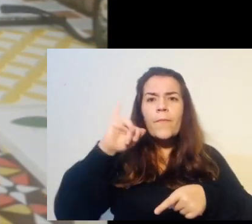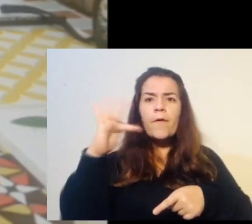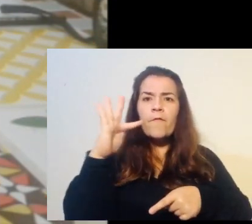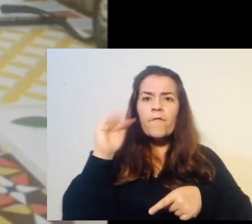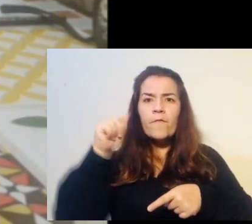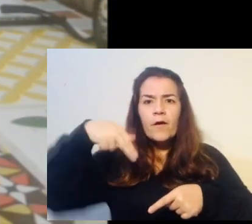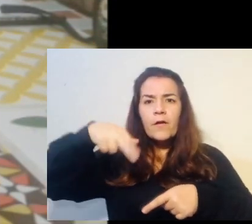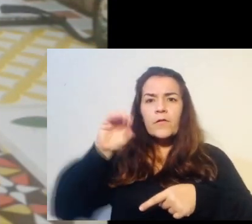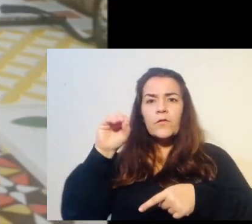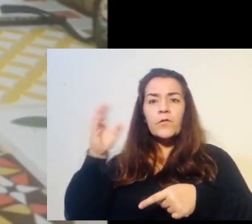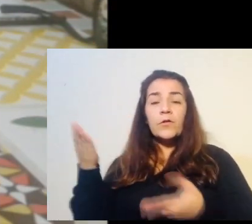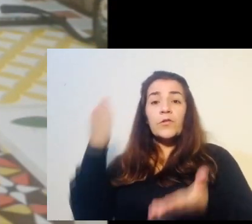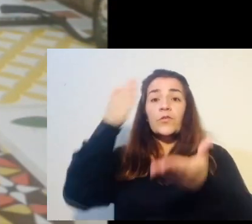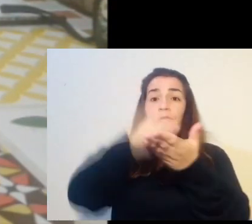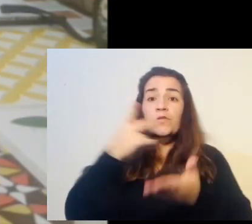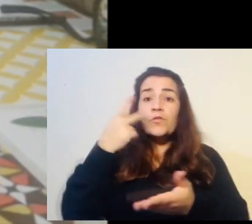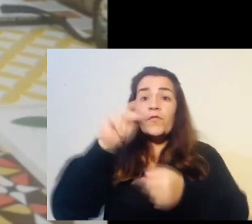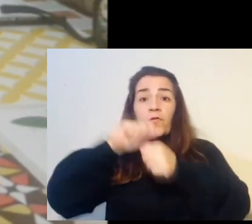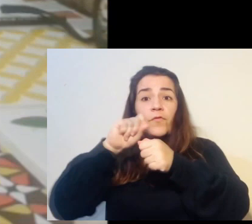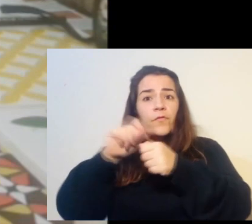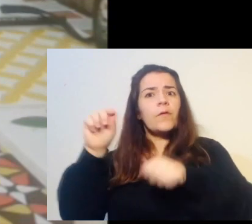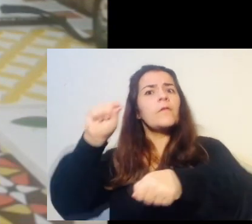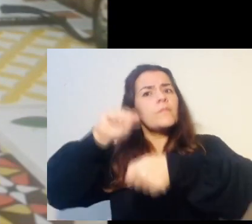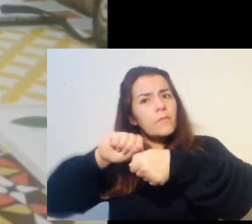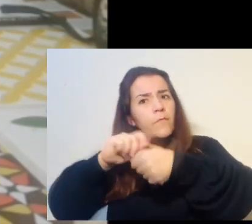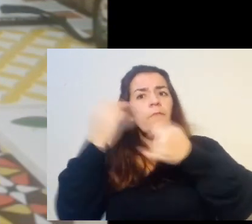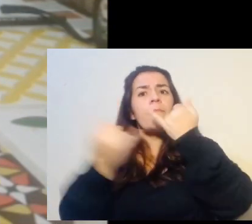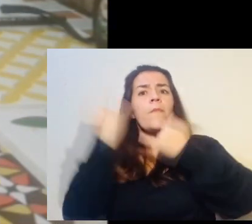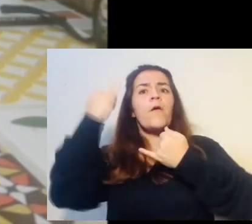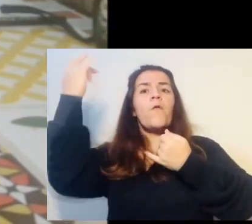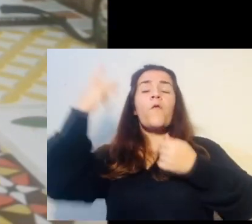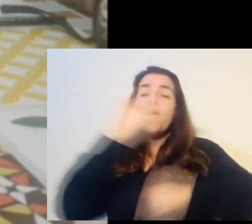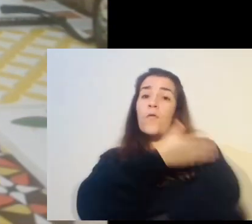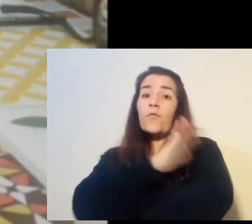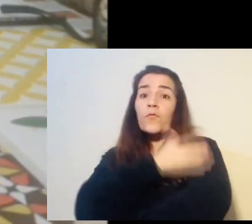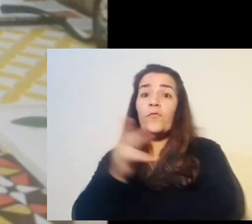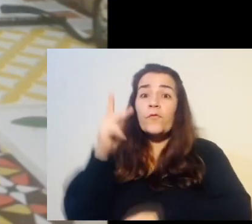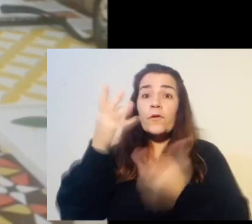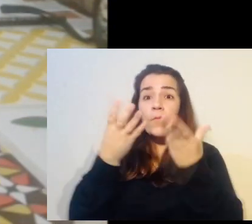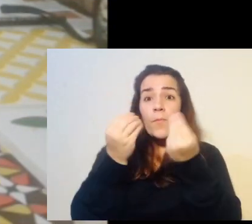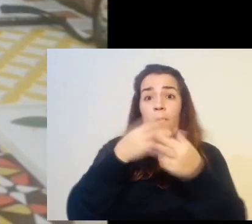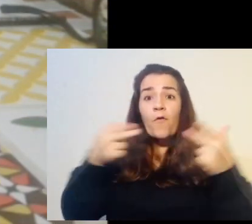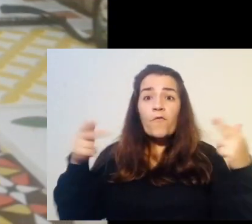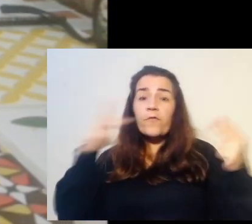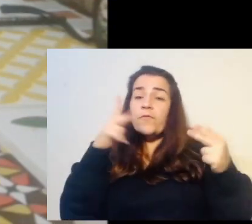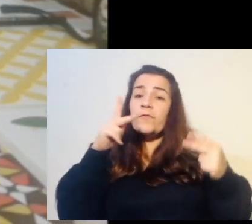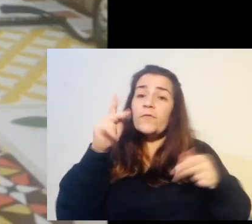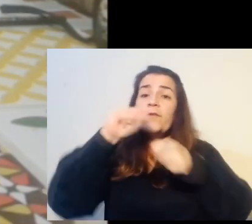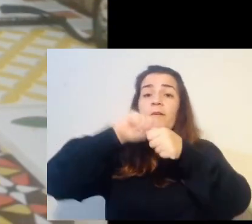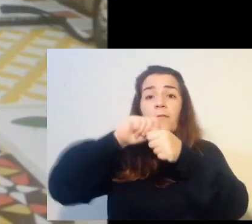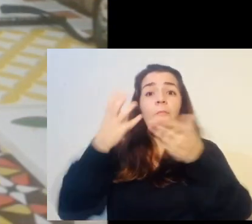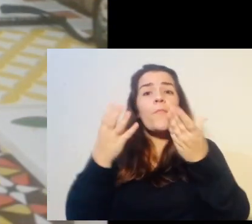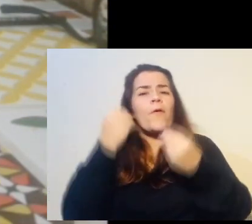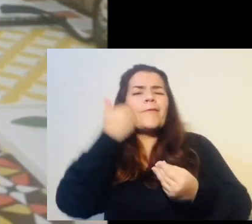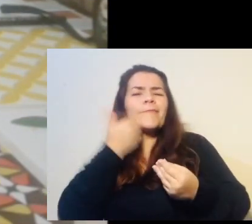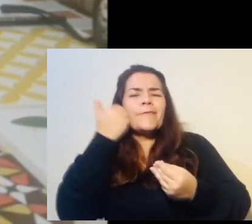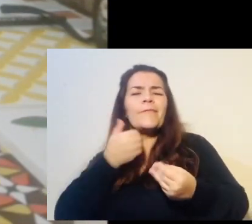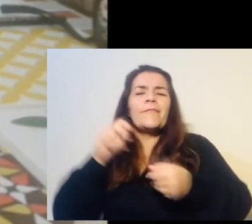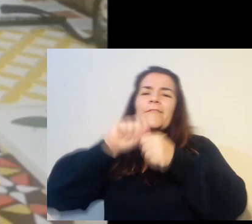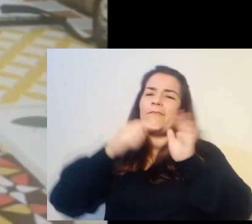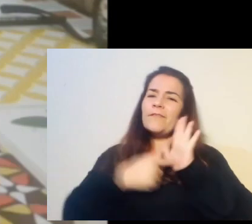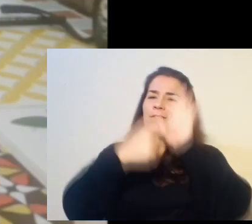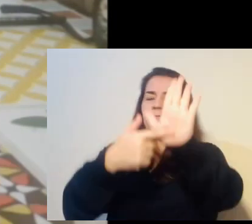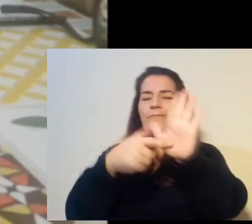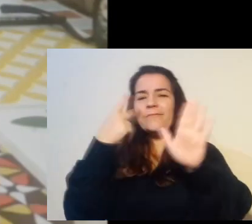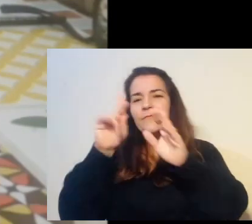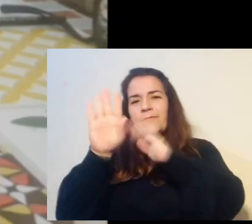Eu vou de vez em quando chamar de pífano, de flauta, faz parte, tá? Porque eu tô acostumado com os pífanos, e muitas vezes eu vou chamar de pife, que é uma forma carinhosa da gente